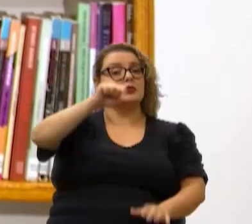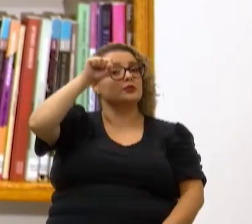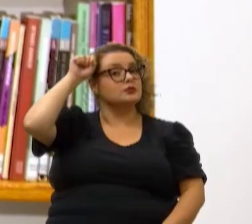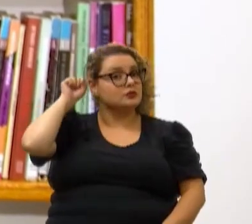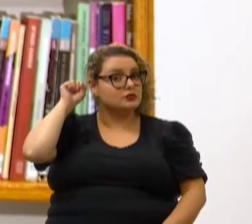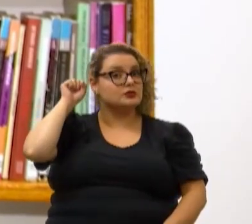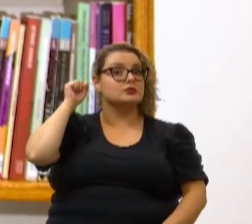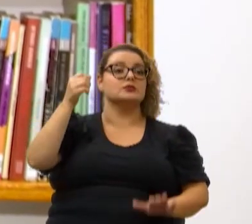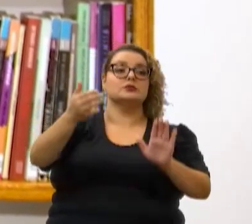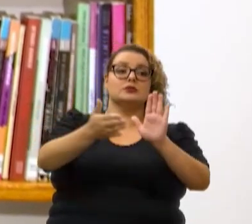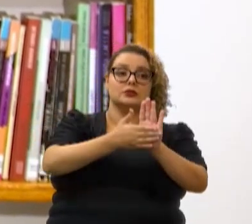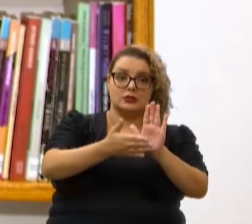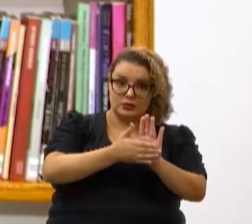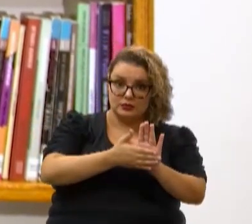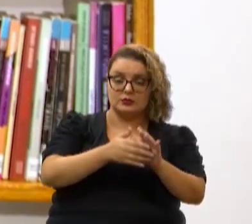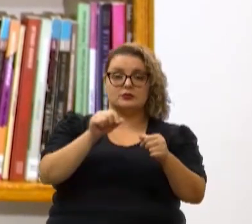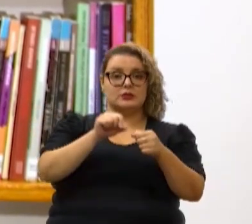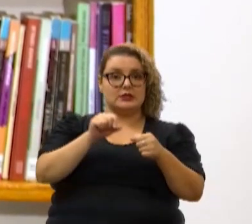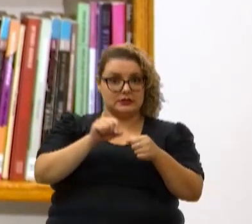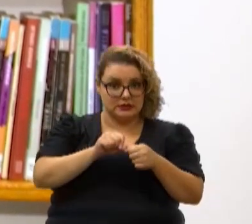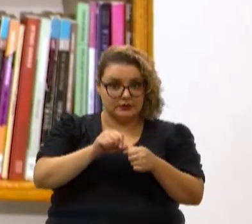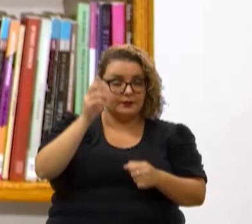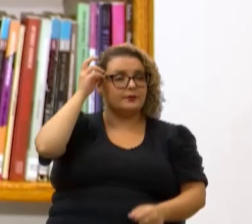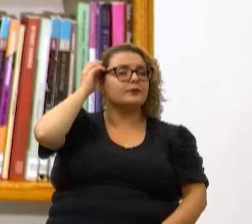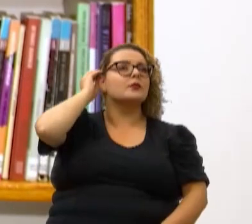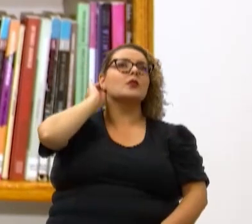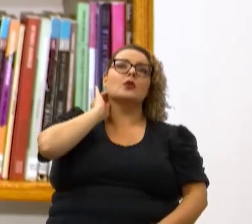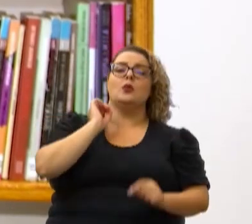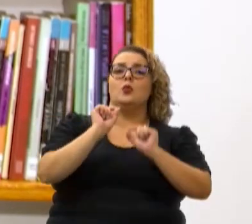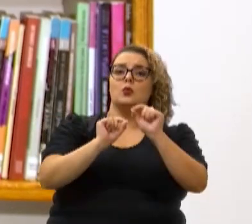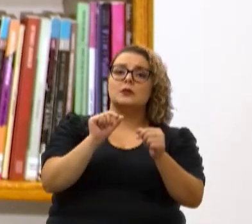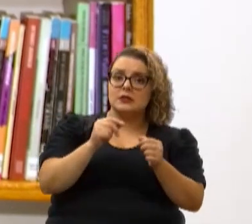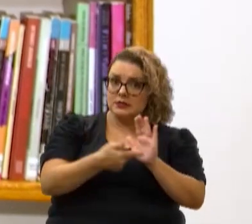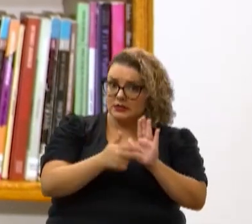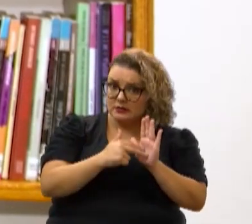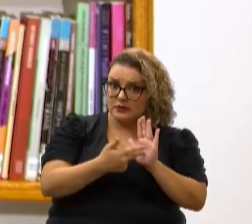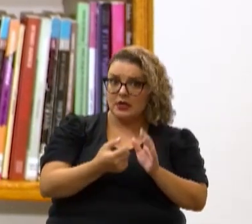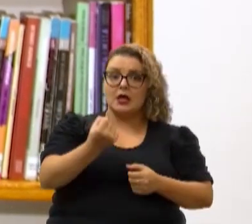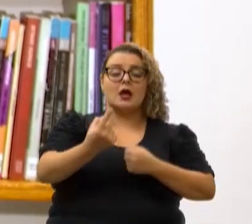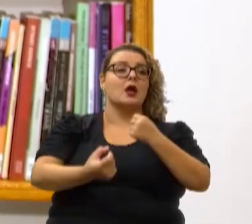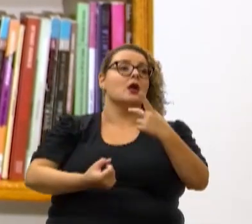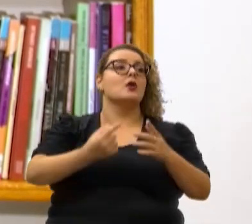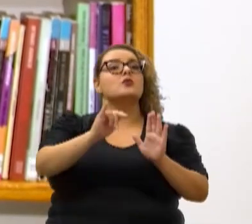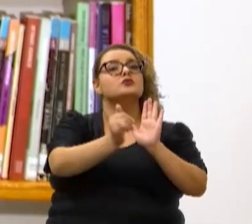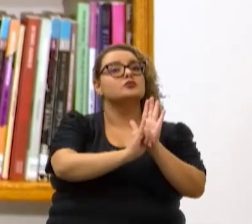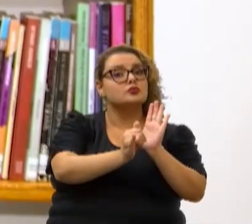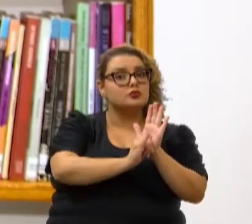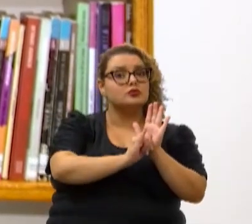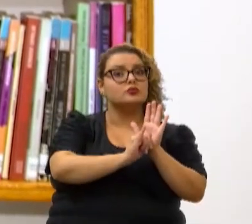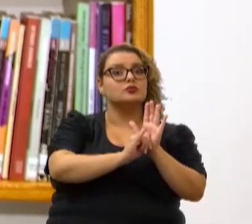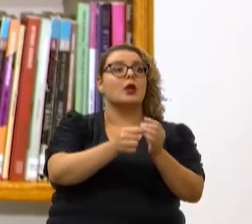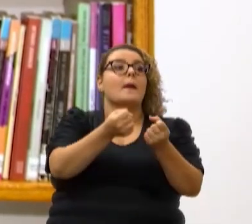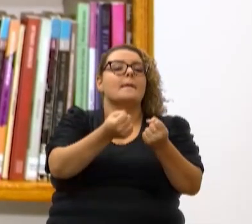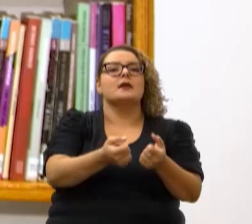vestibular que você está propondo-se a fazer. O que isso significa? Significa que alguns editais trarão